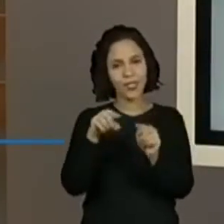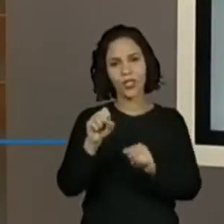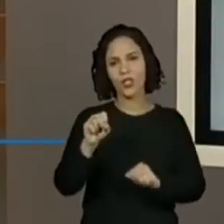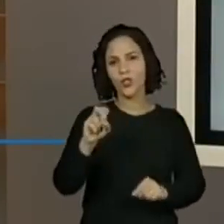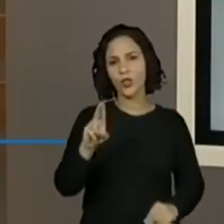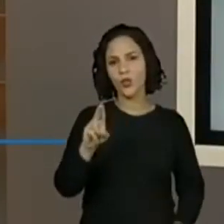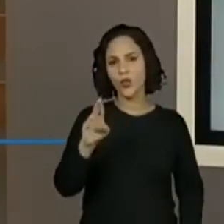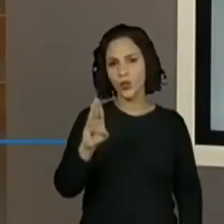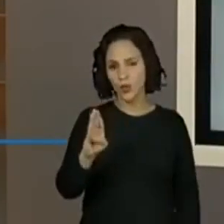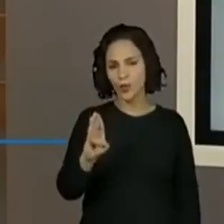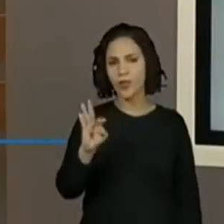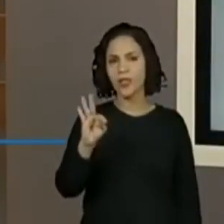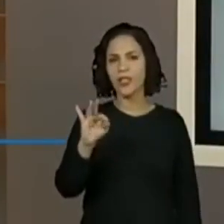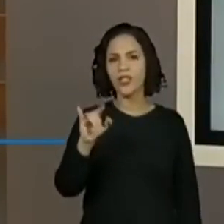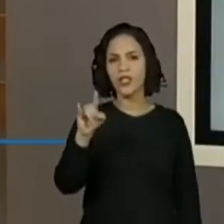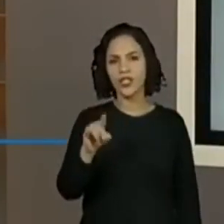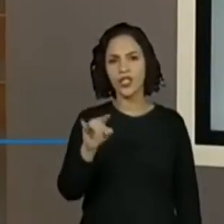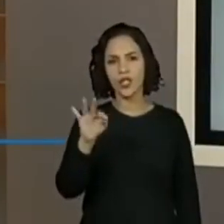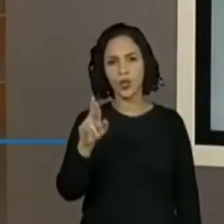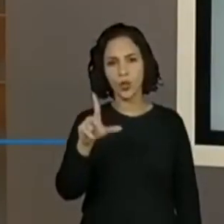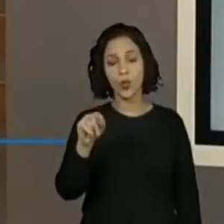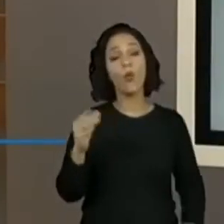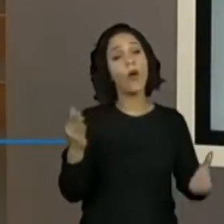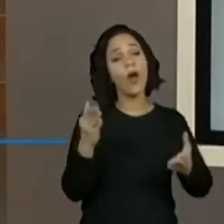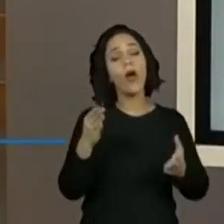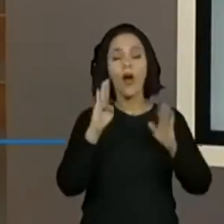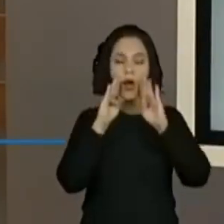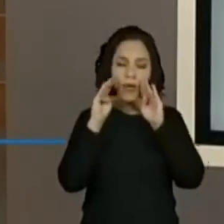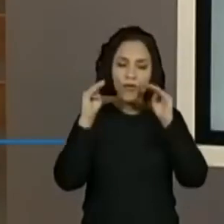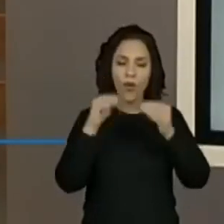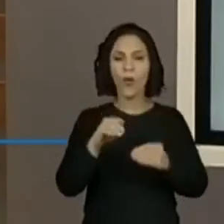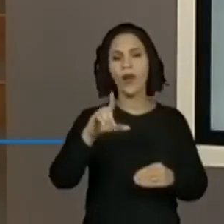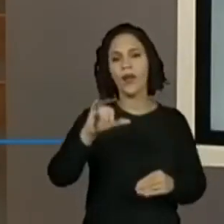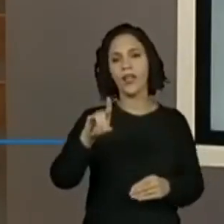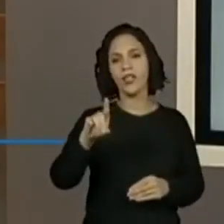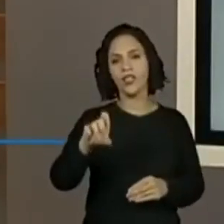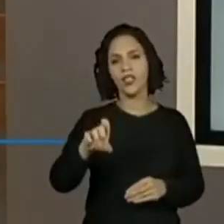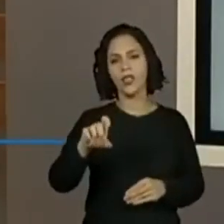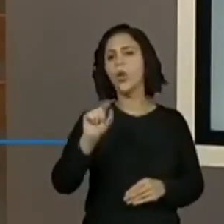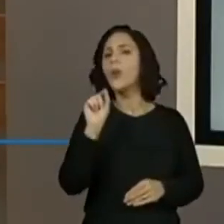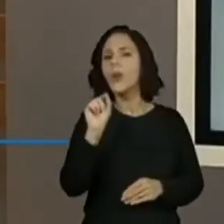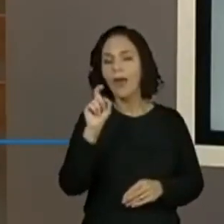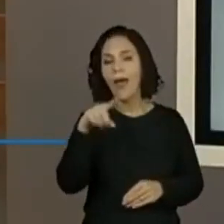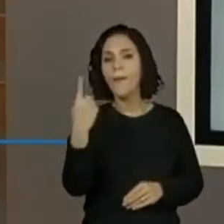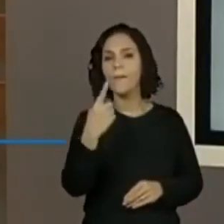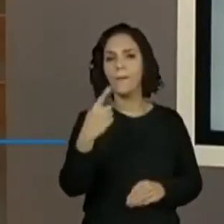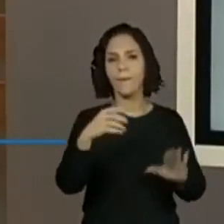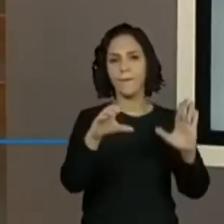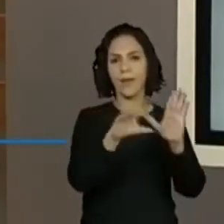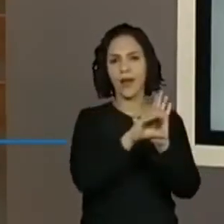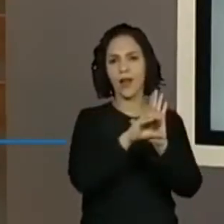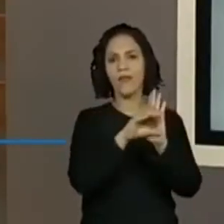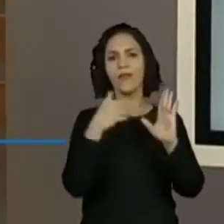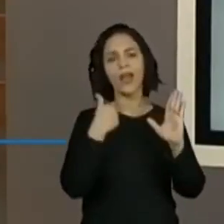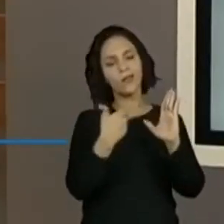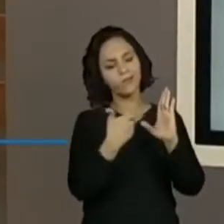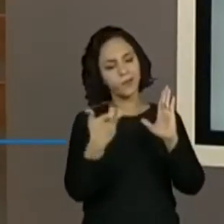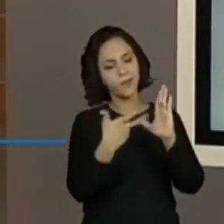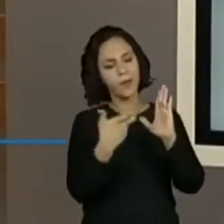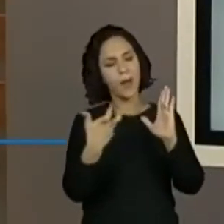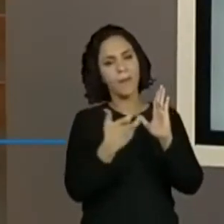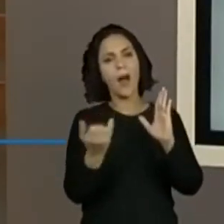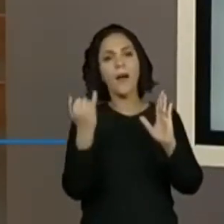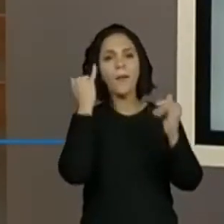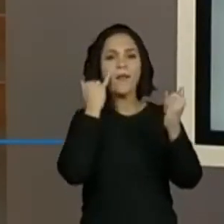seria esse lead da notícia, que simplesmente é o primeiro parágrafo, que a gente vai antecipando algumas informações do texto